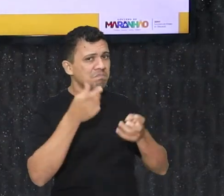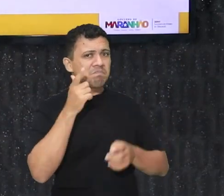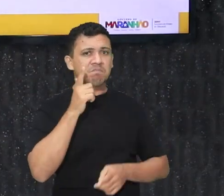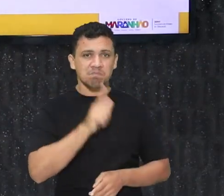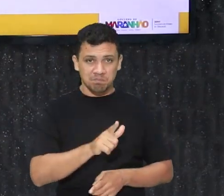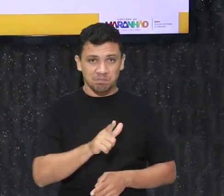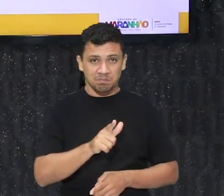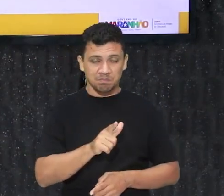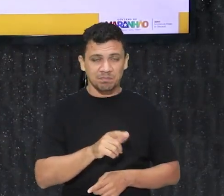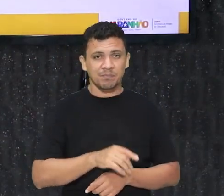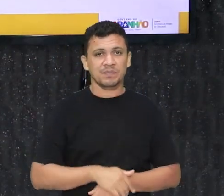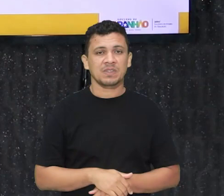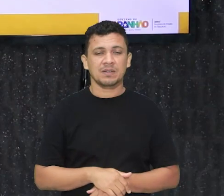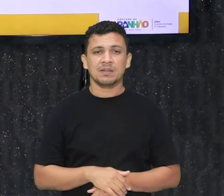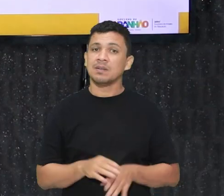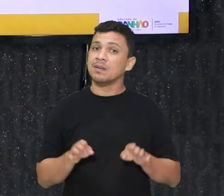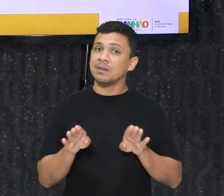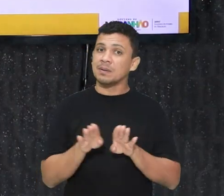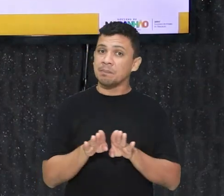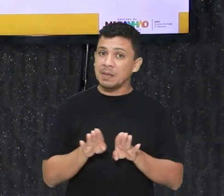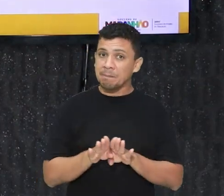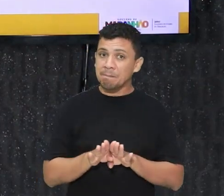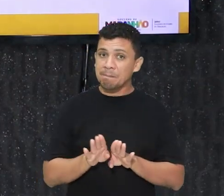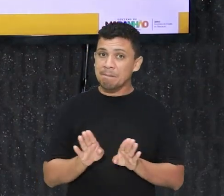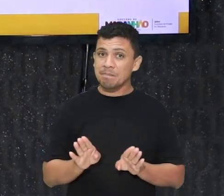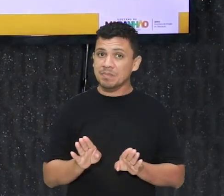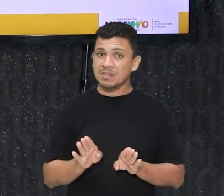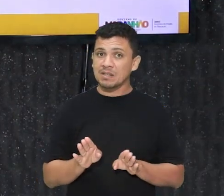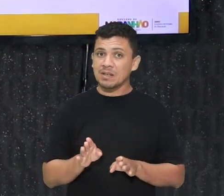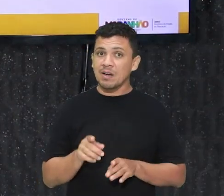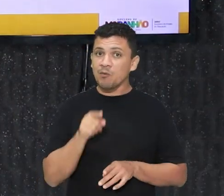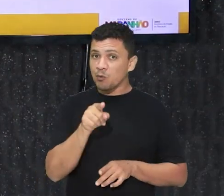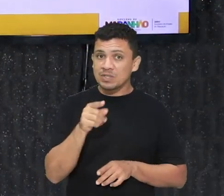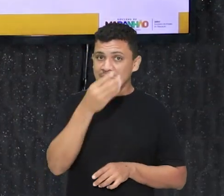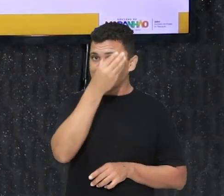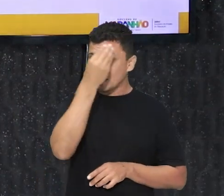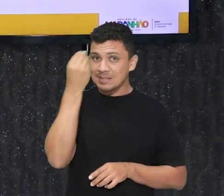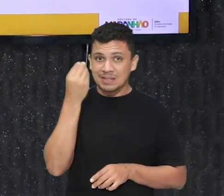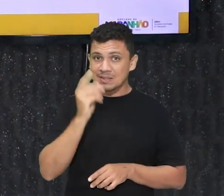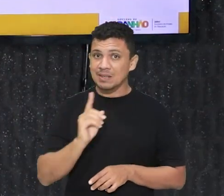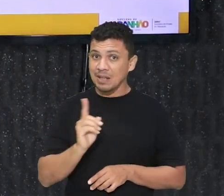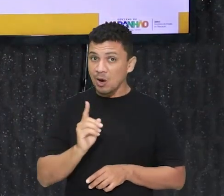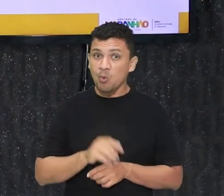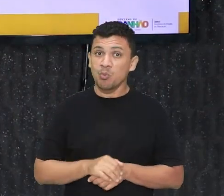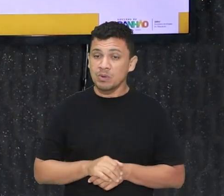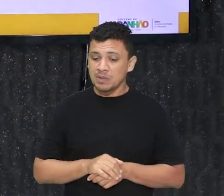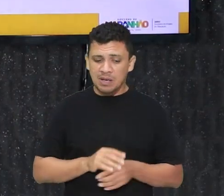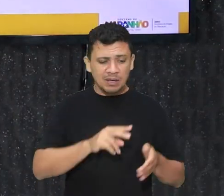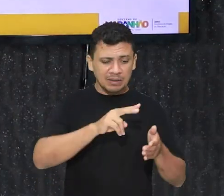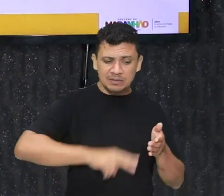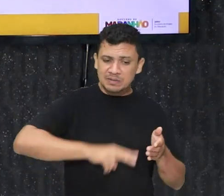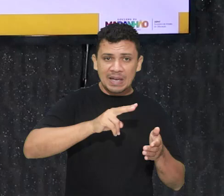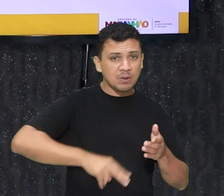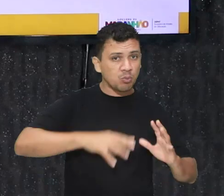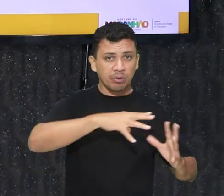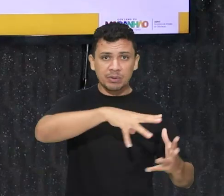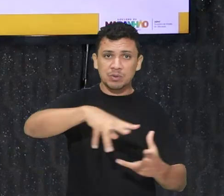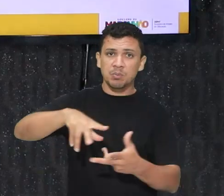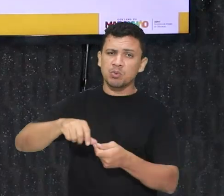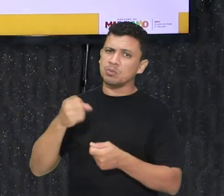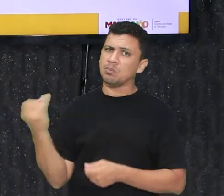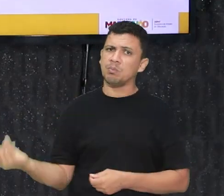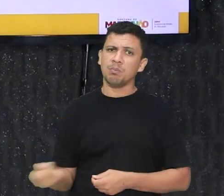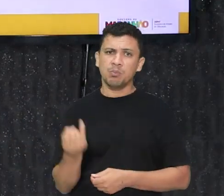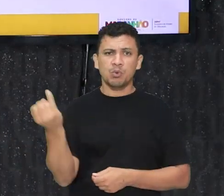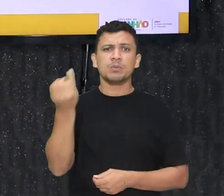tá bom? Uma coisa, chuchu, não esqueçam que a leitura de mundo é fundamental para a compreensão, para